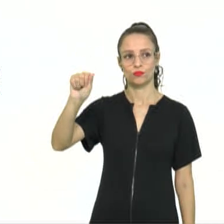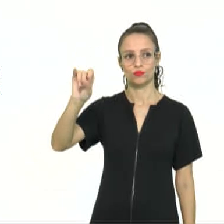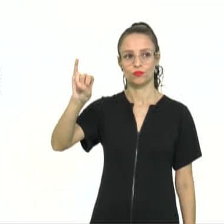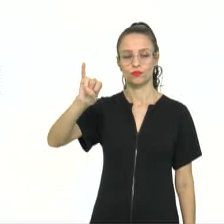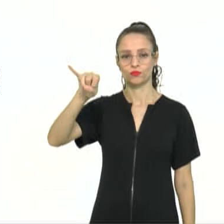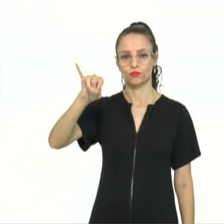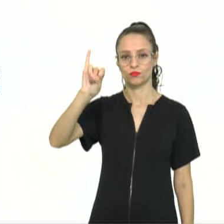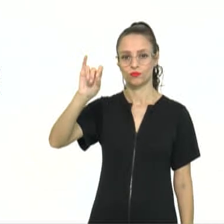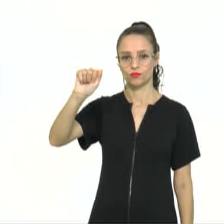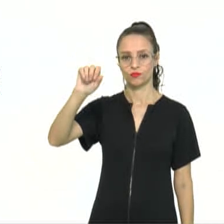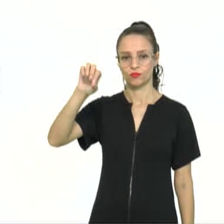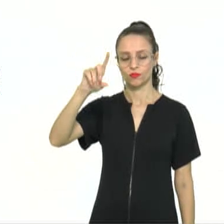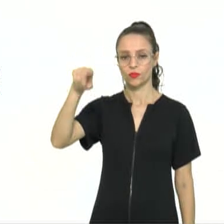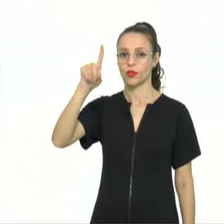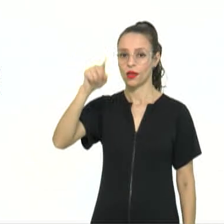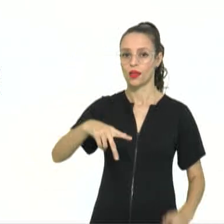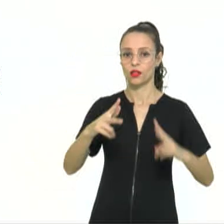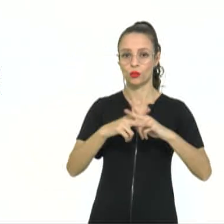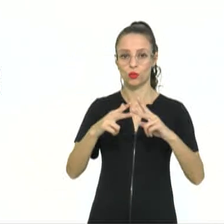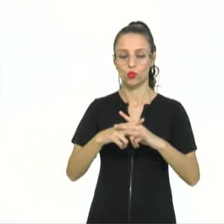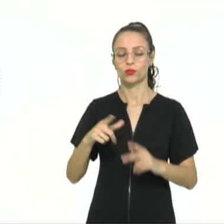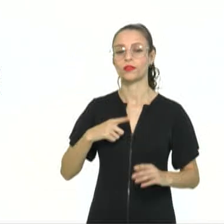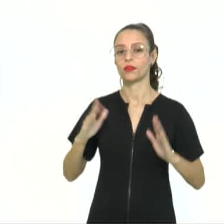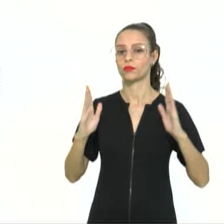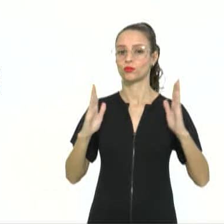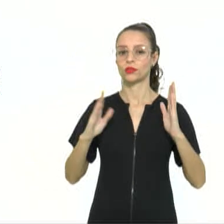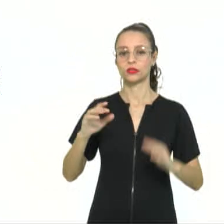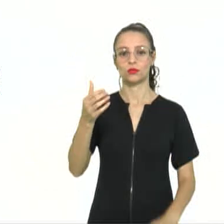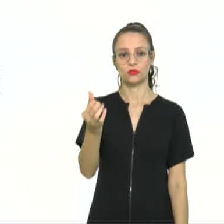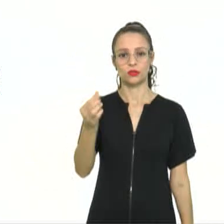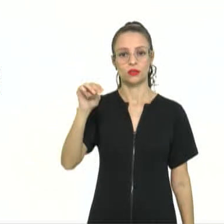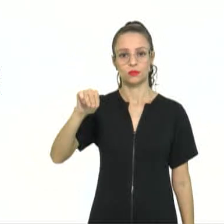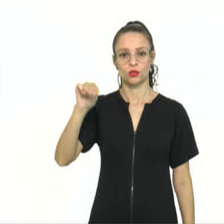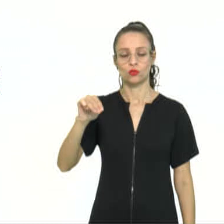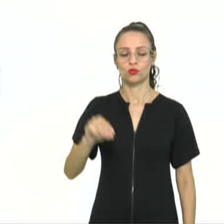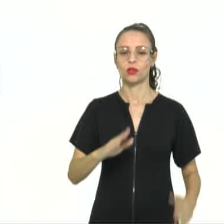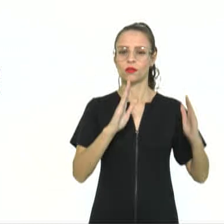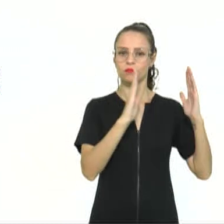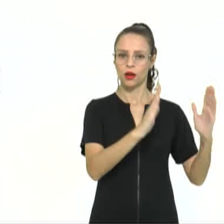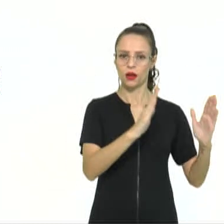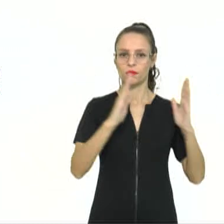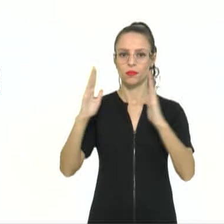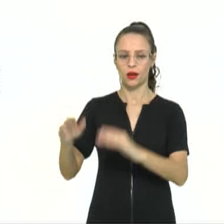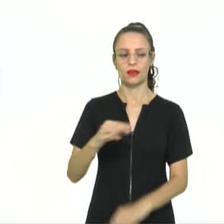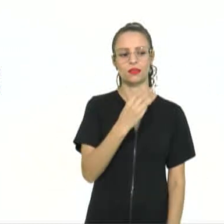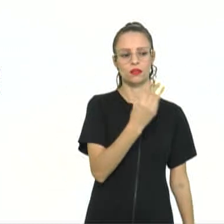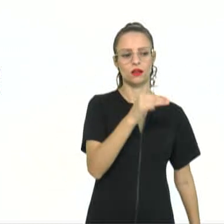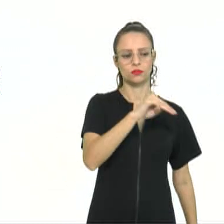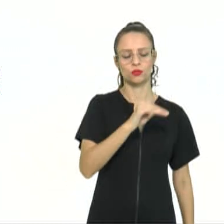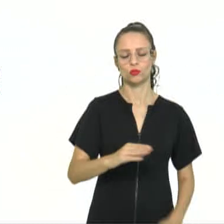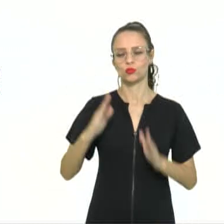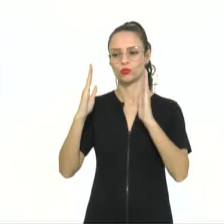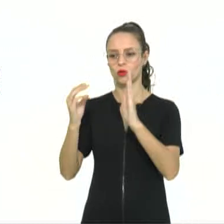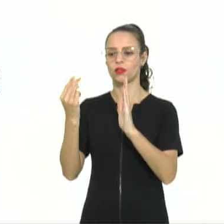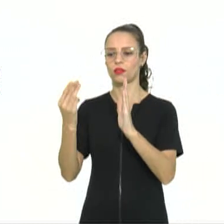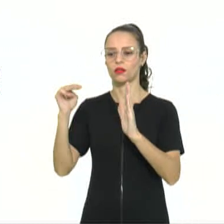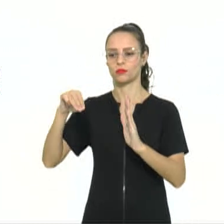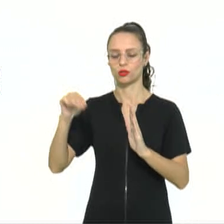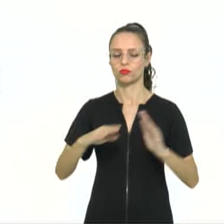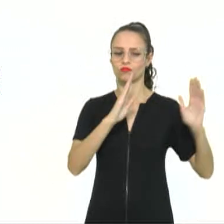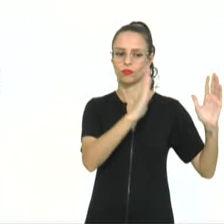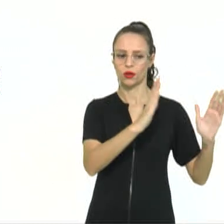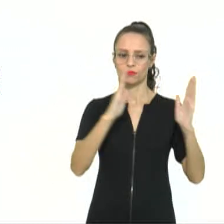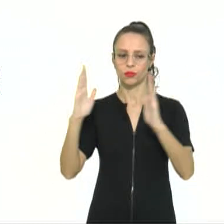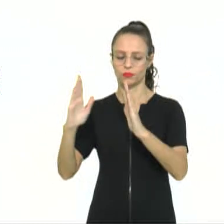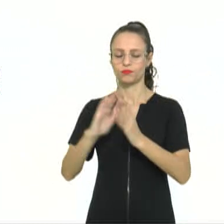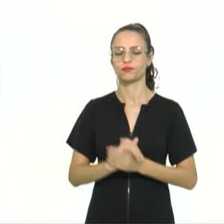Suajiao, que são lutas que têm duração de 6 minutos, divididos em 2 rounds de 3 minutos cada, né? Então 2 rounds de 3